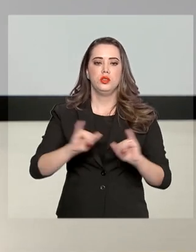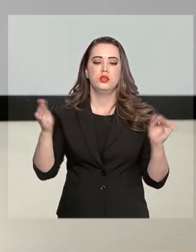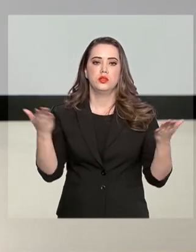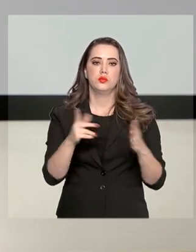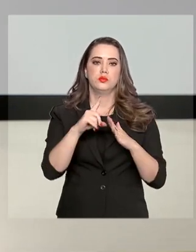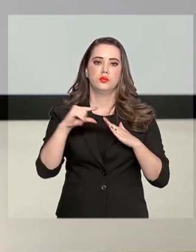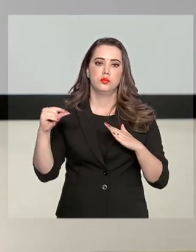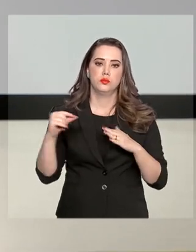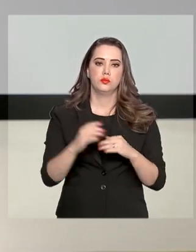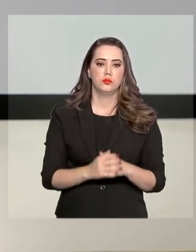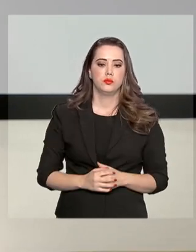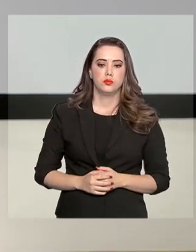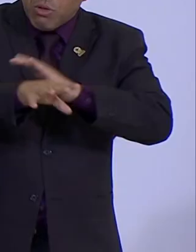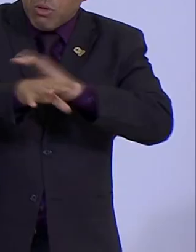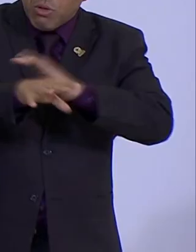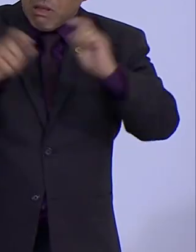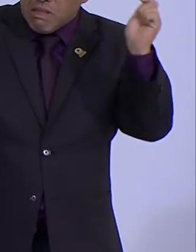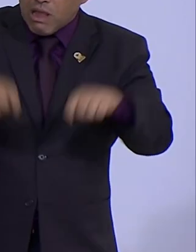no Palácio do Planalto.